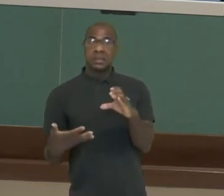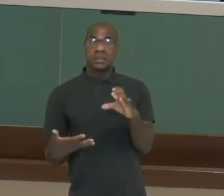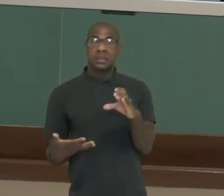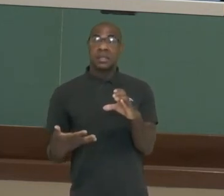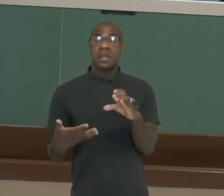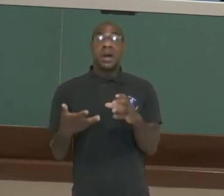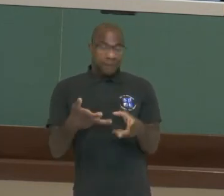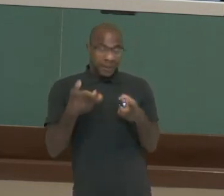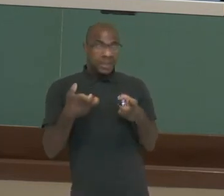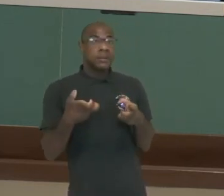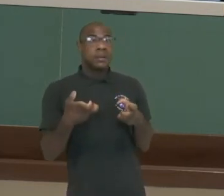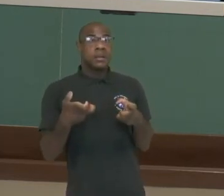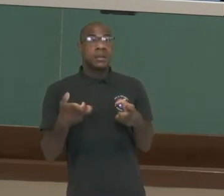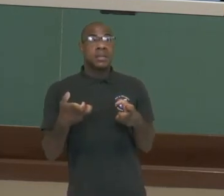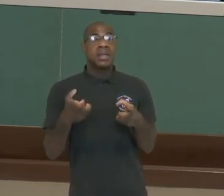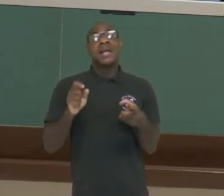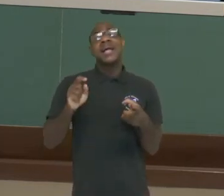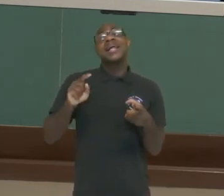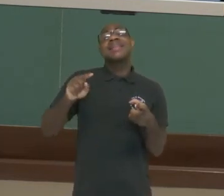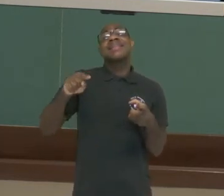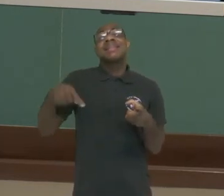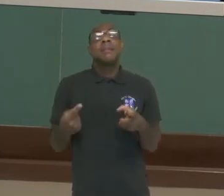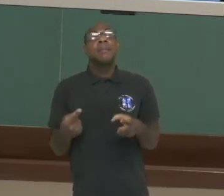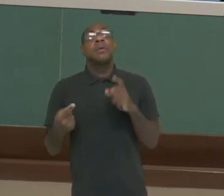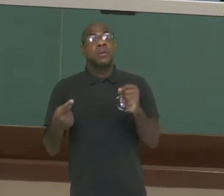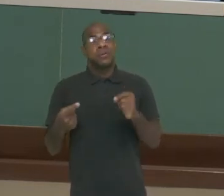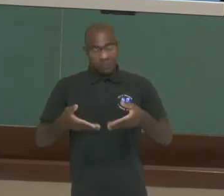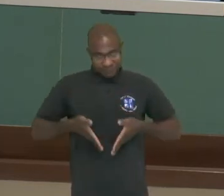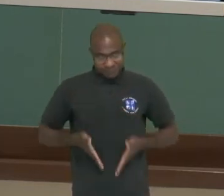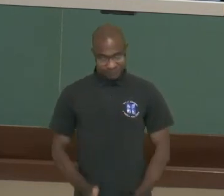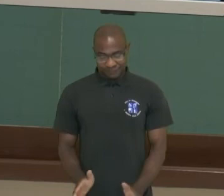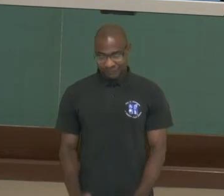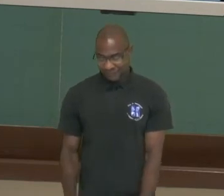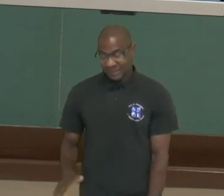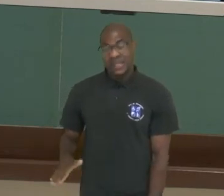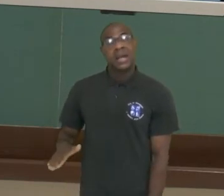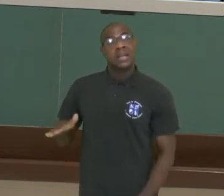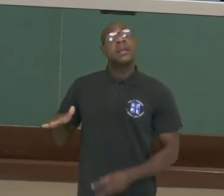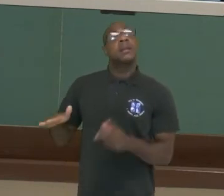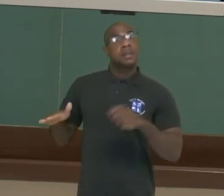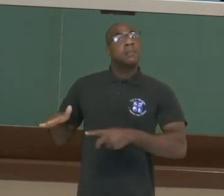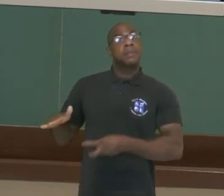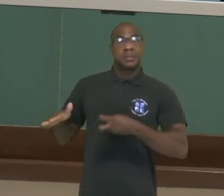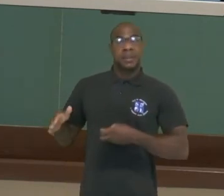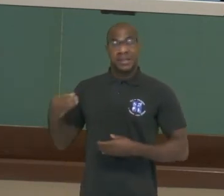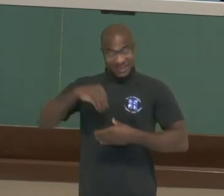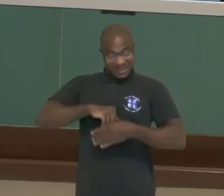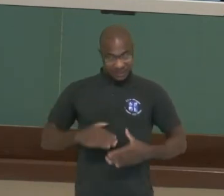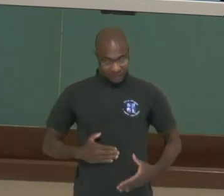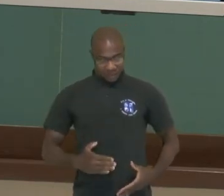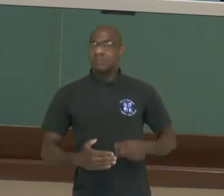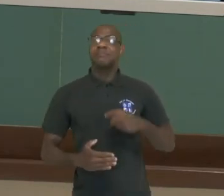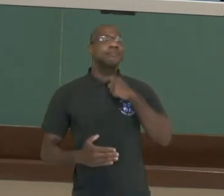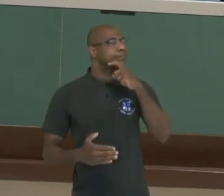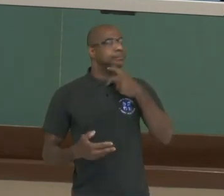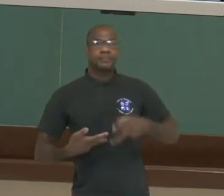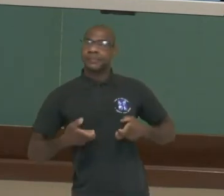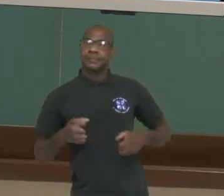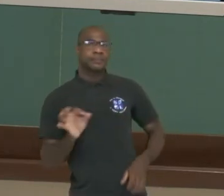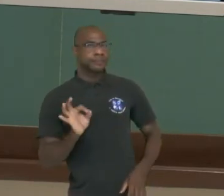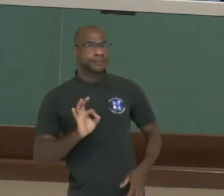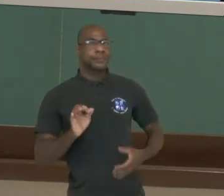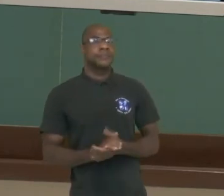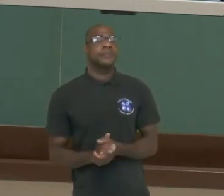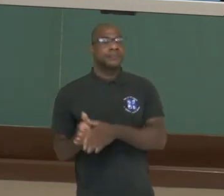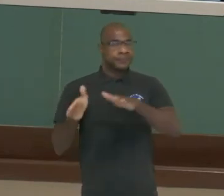só serão observadas no decorrer da vida deste menino. Vamos à nossa